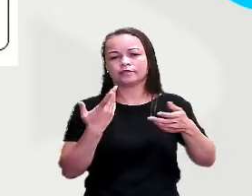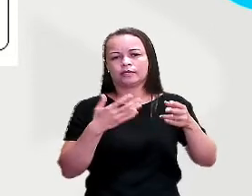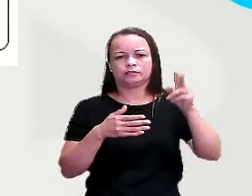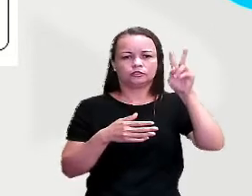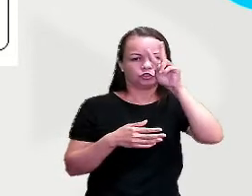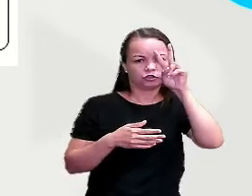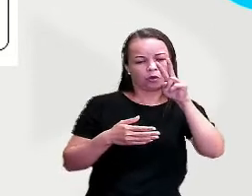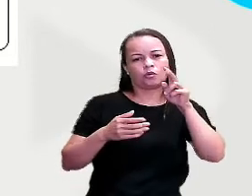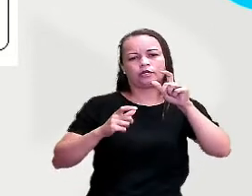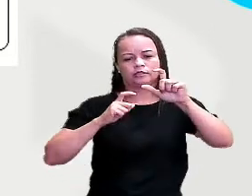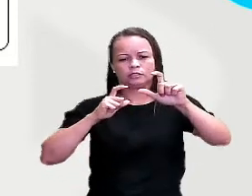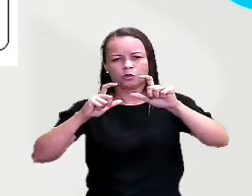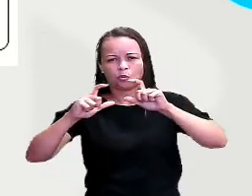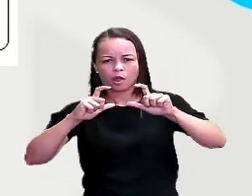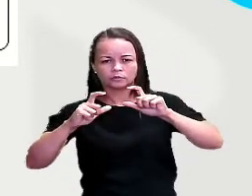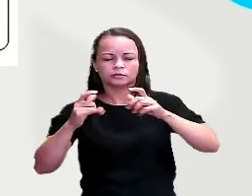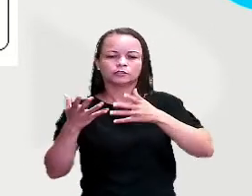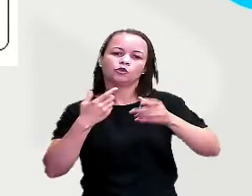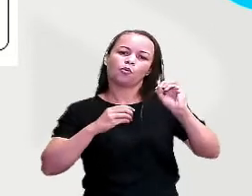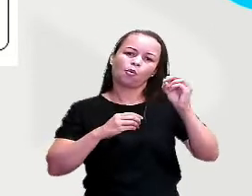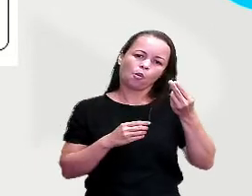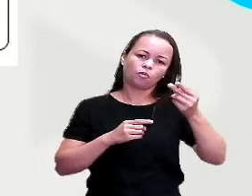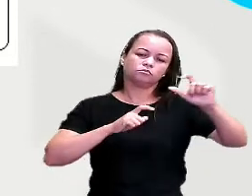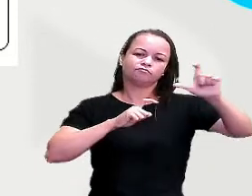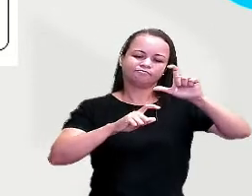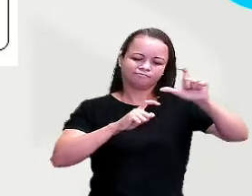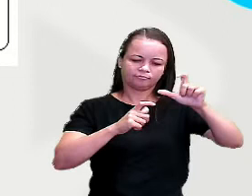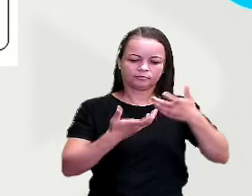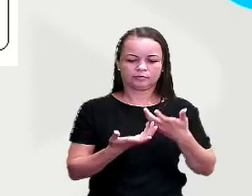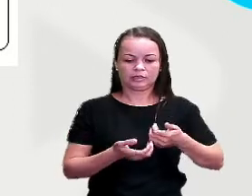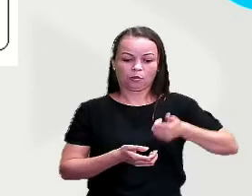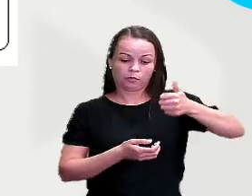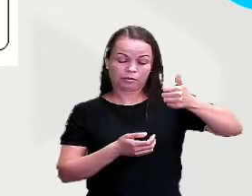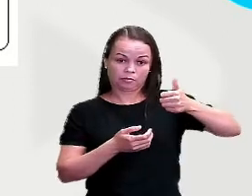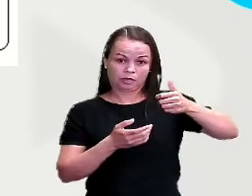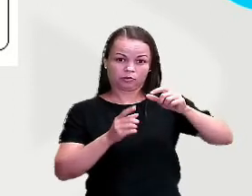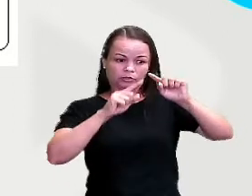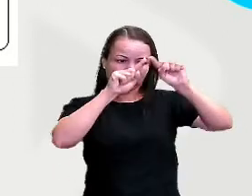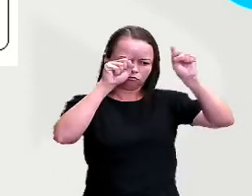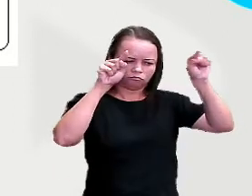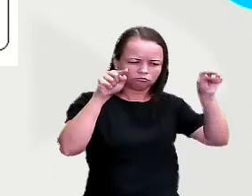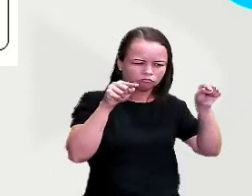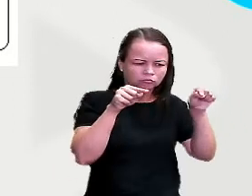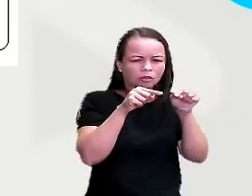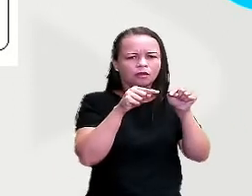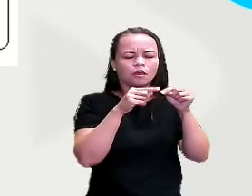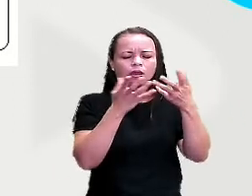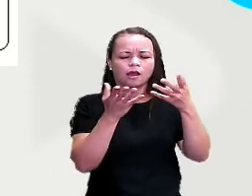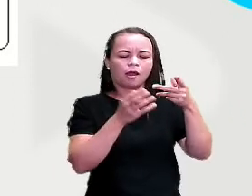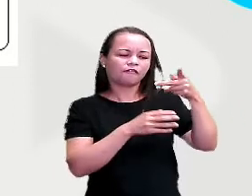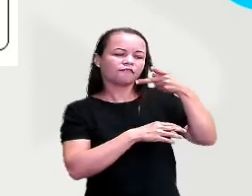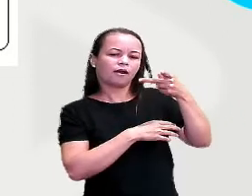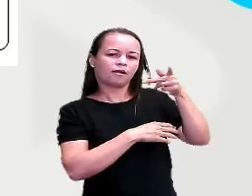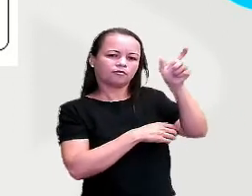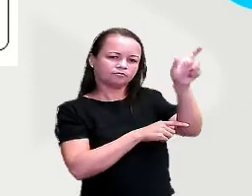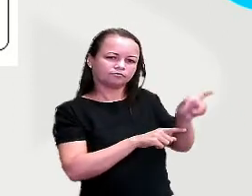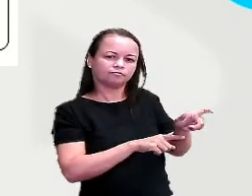em quadrinhos. Então, o primeiro, ó, ele indica quando ele vem assim todo lisinho, a fala do